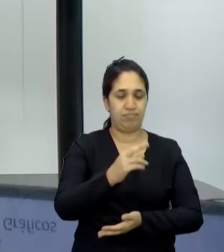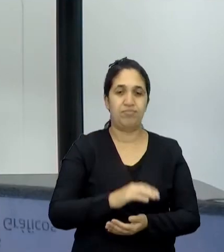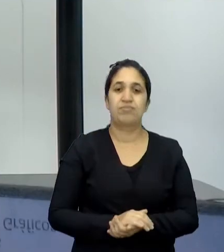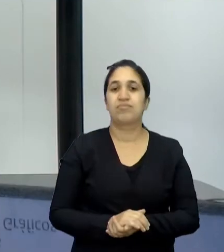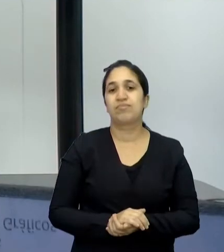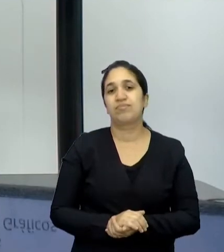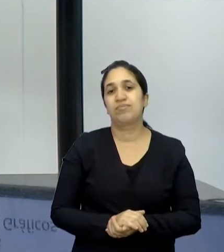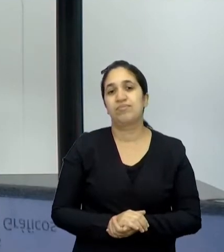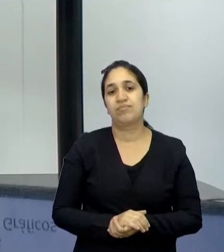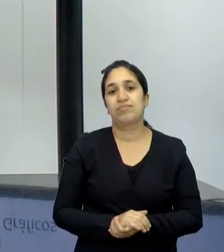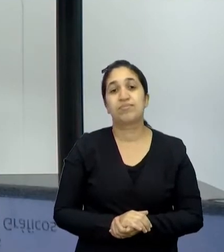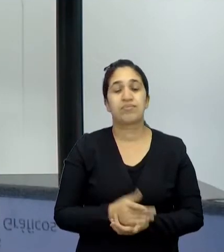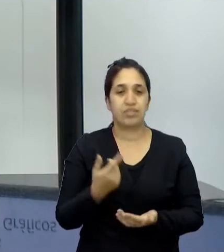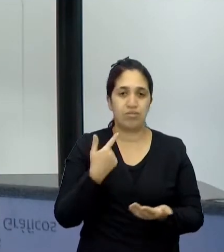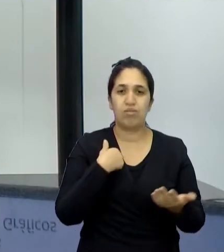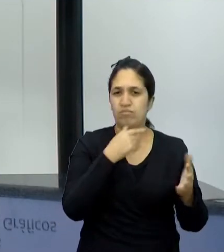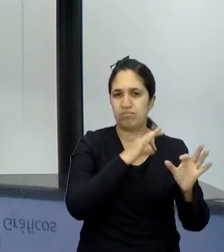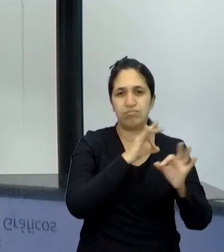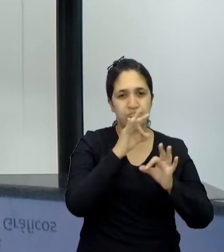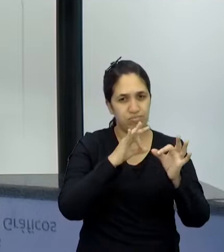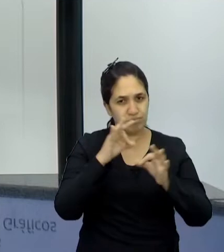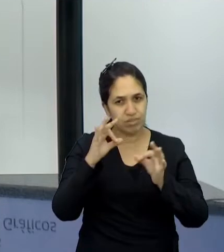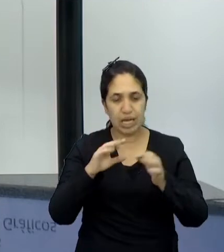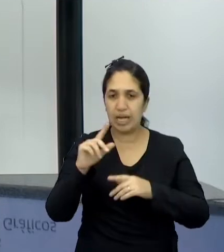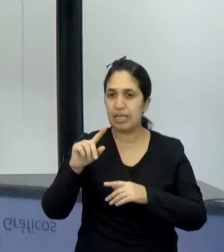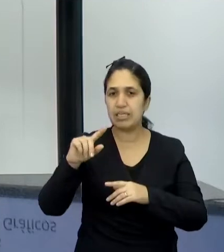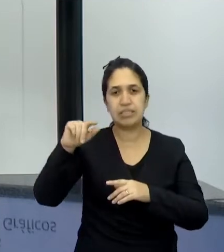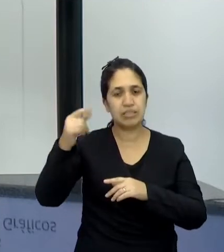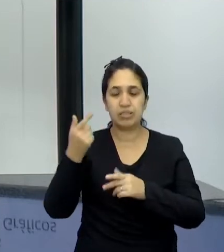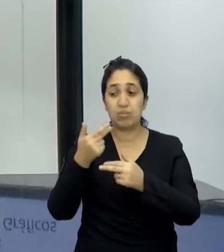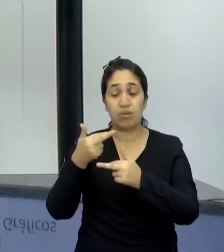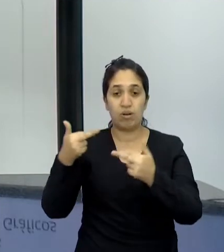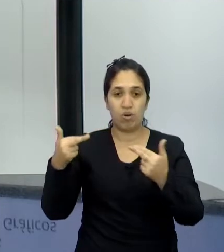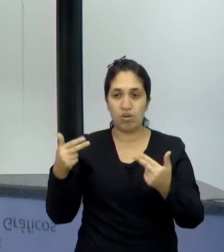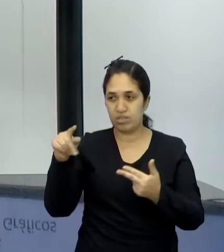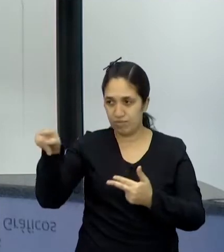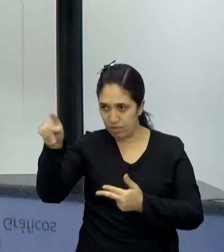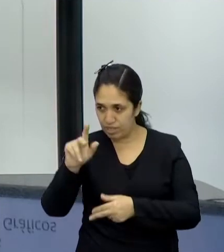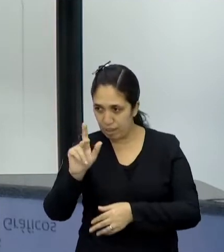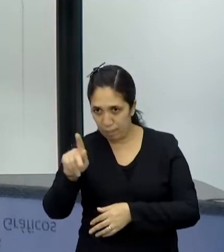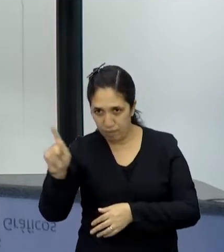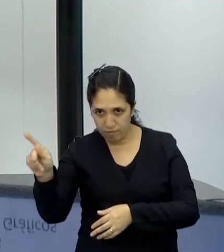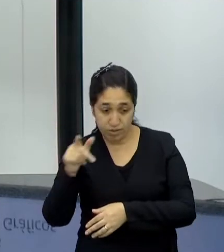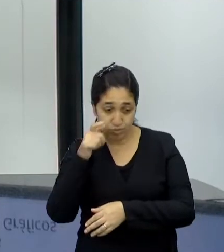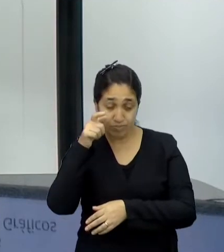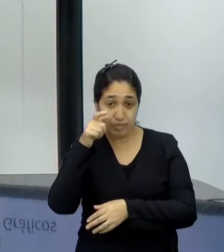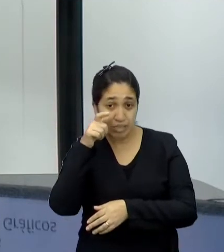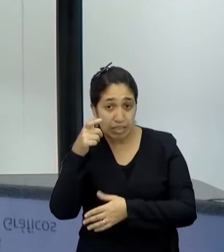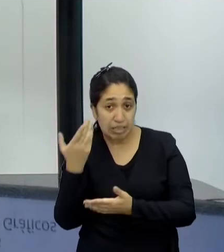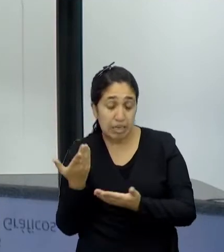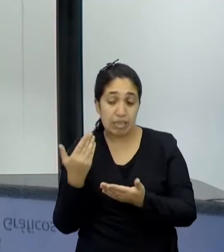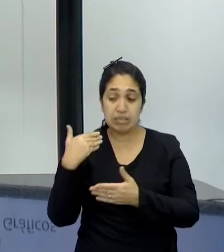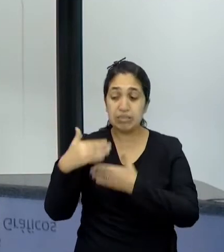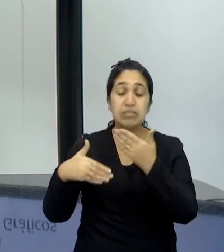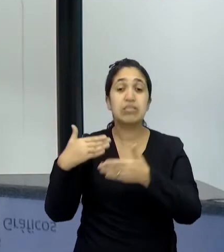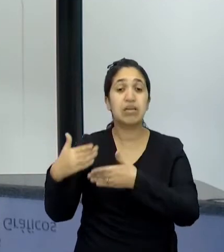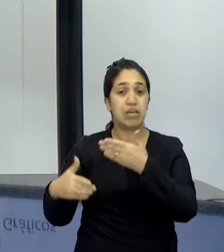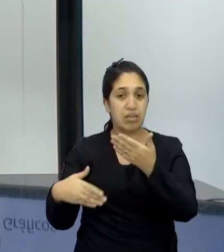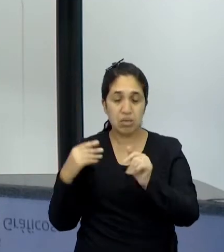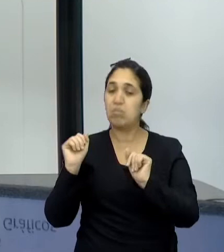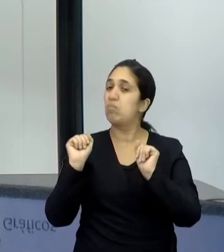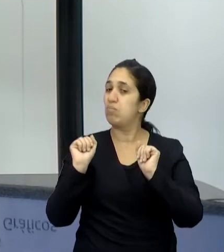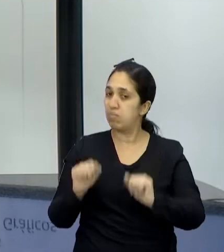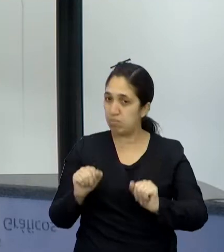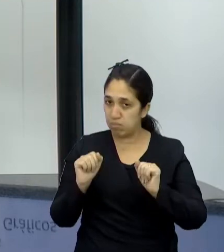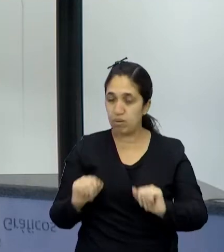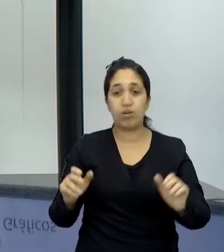fazer uma parte desse material e vão sobrar algumas coisas que você, professor, se tiver interesse em seguir, pode dar